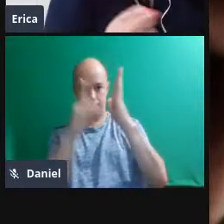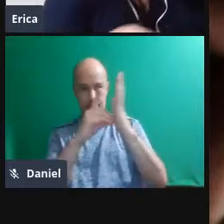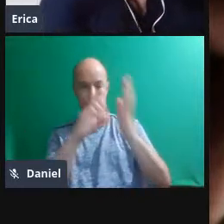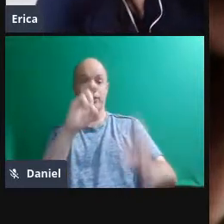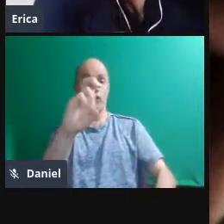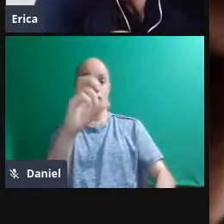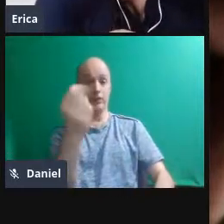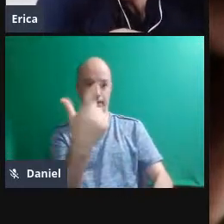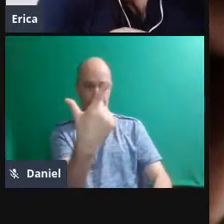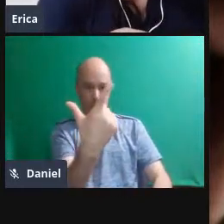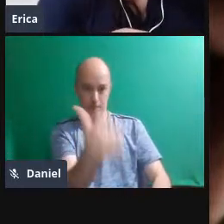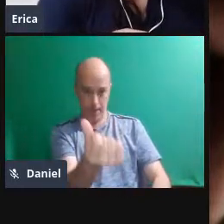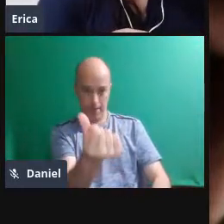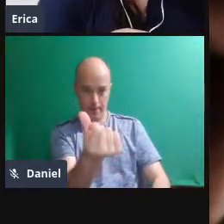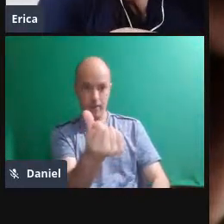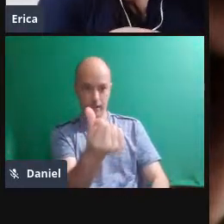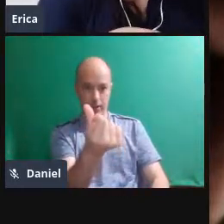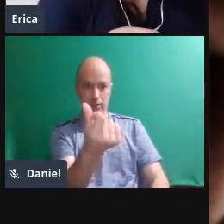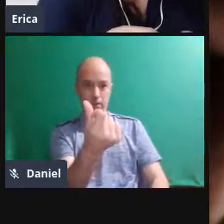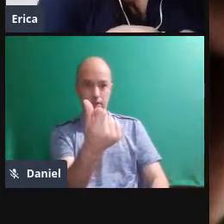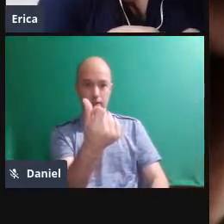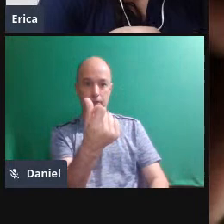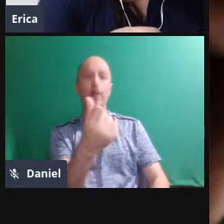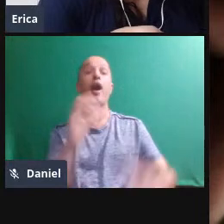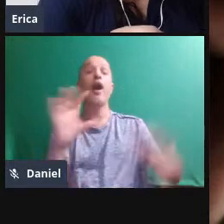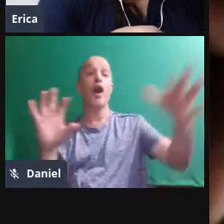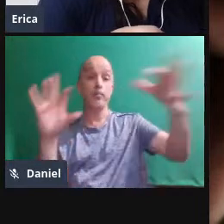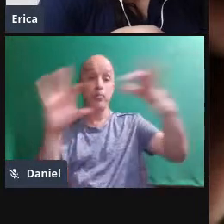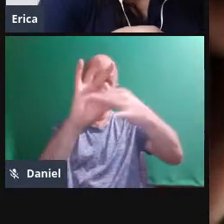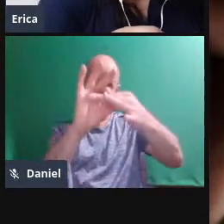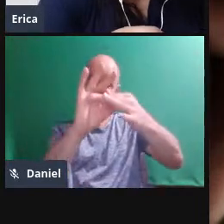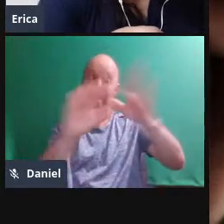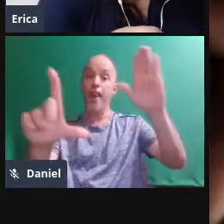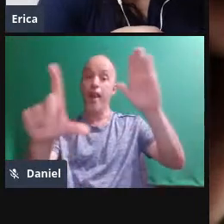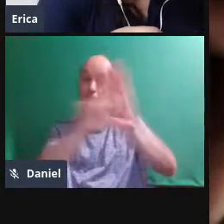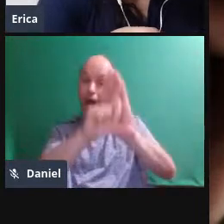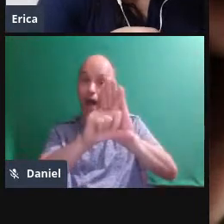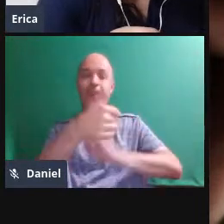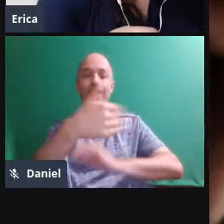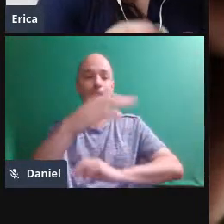Esse então, eu trouxe aqui para vocês, é o decreto 5626.